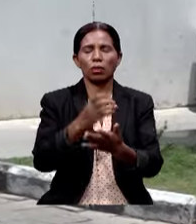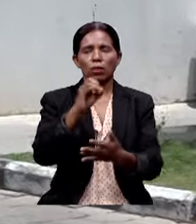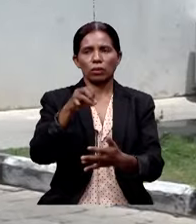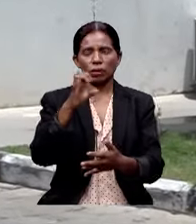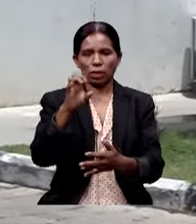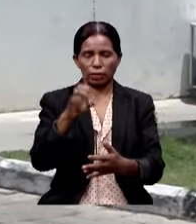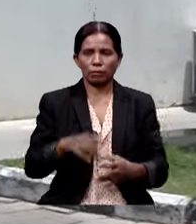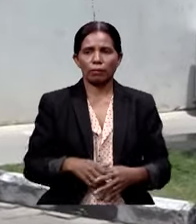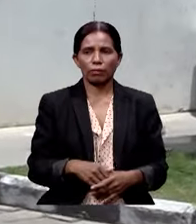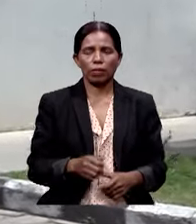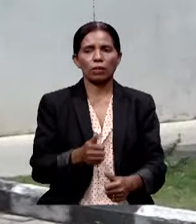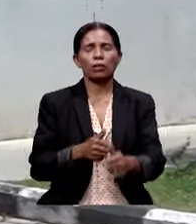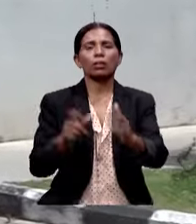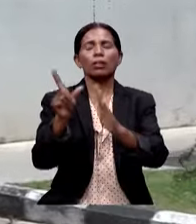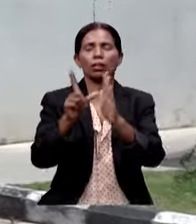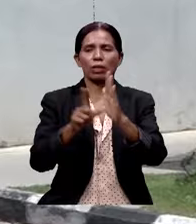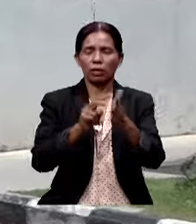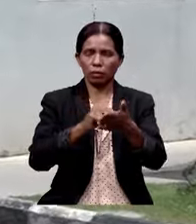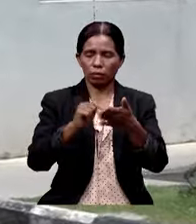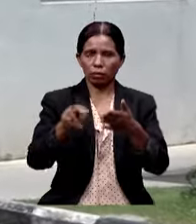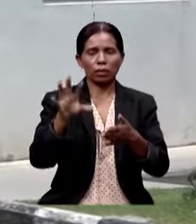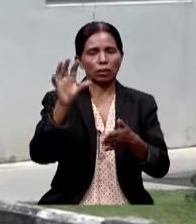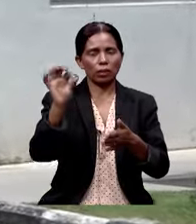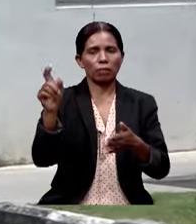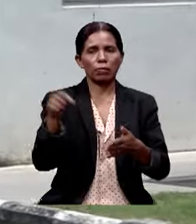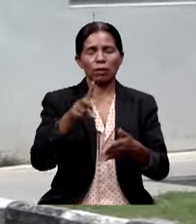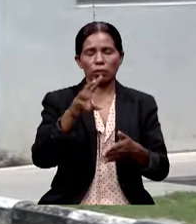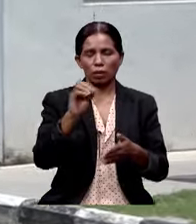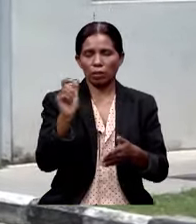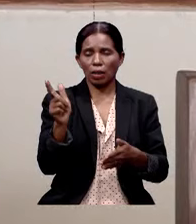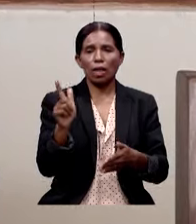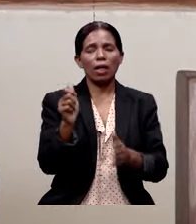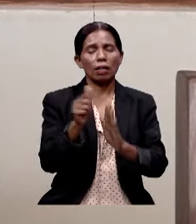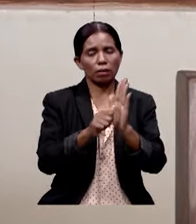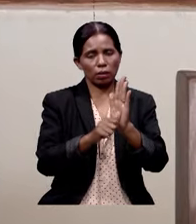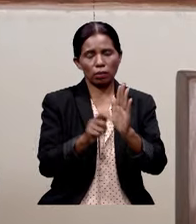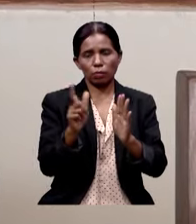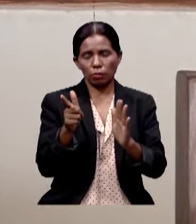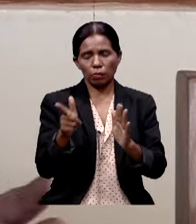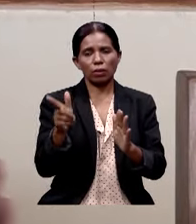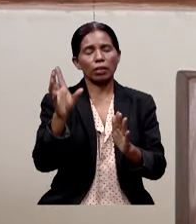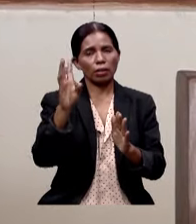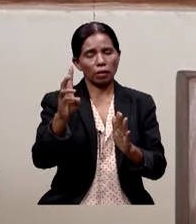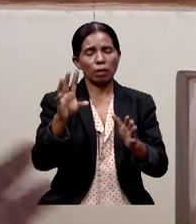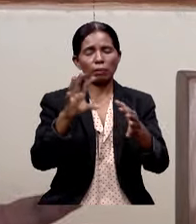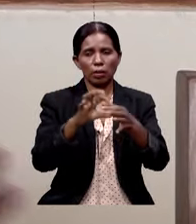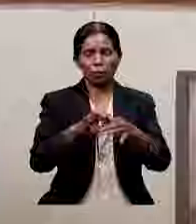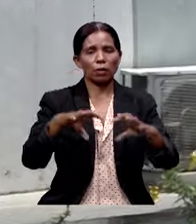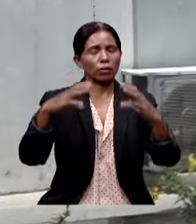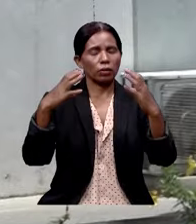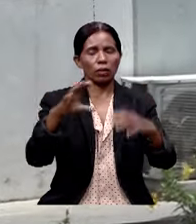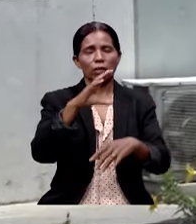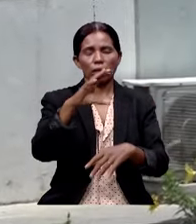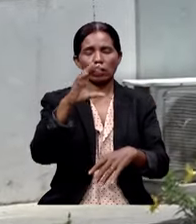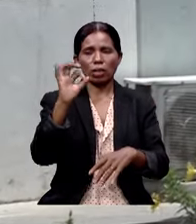Estado. Tuir lei número sia para Rihon Rua Lima e artigo anulo resinen, tem que ir a representação membro Conselho Consultivo